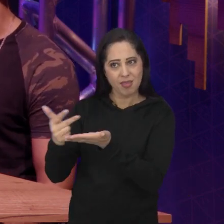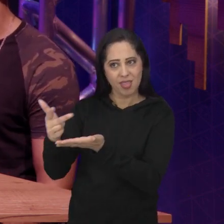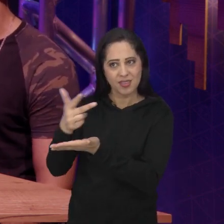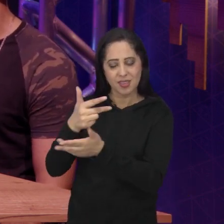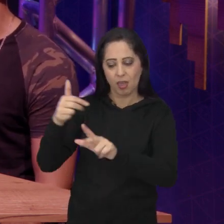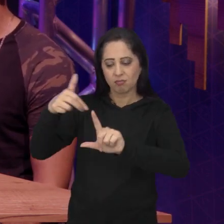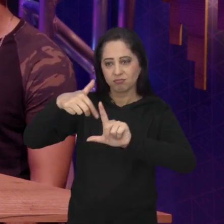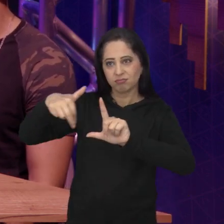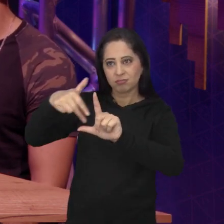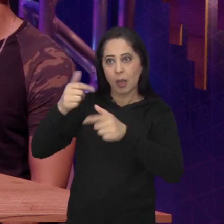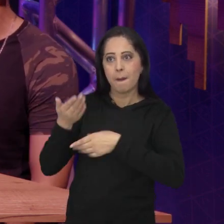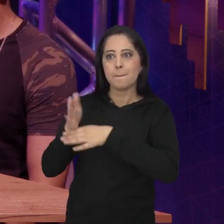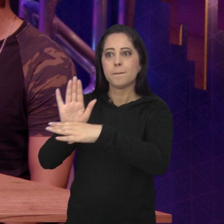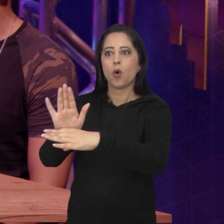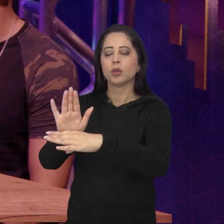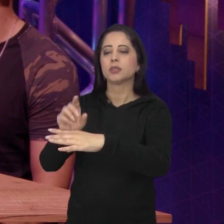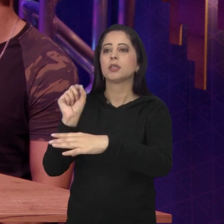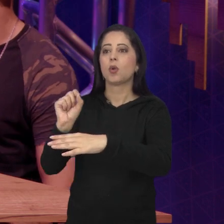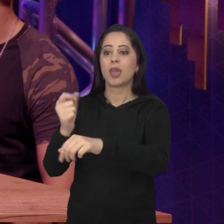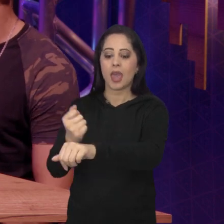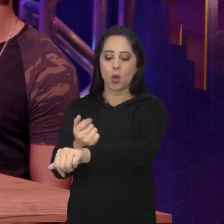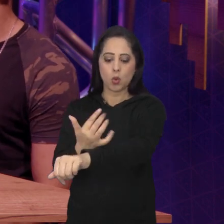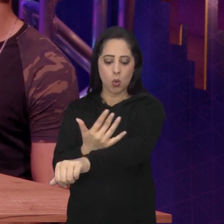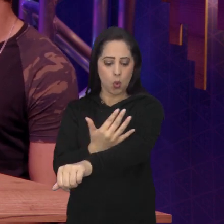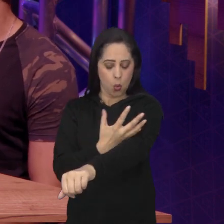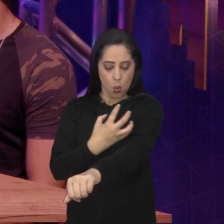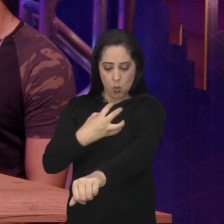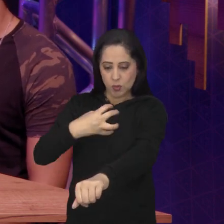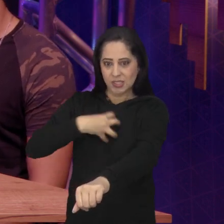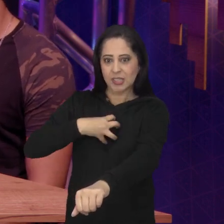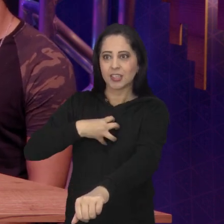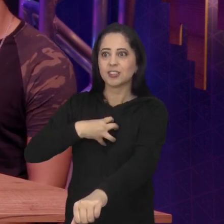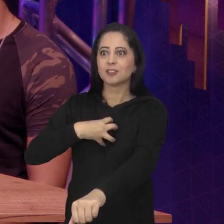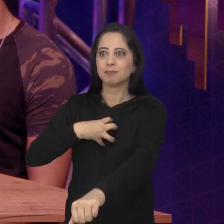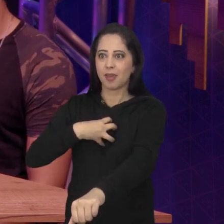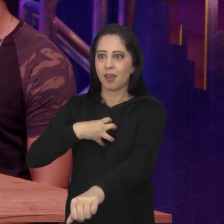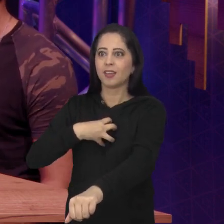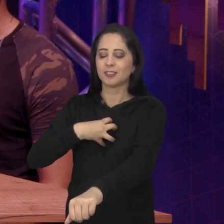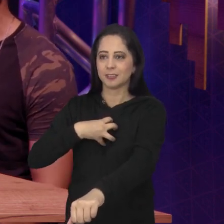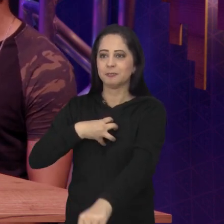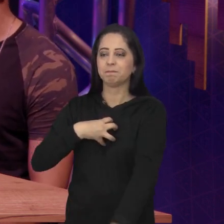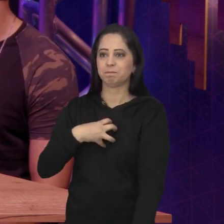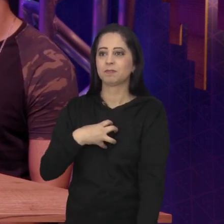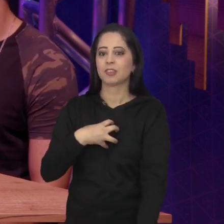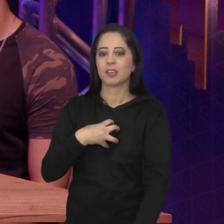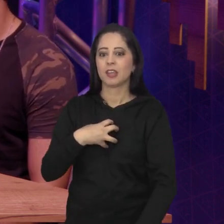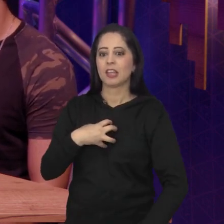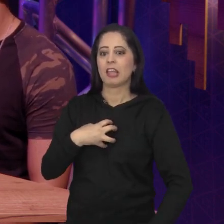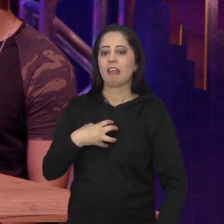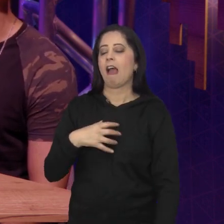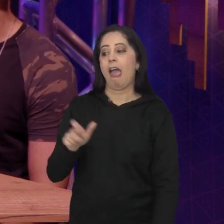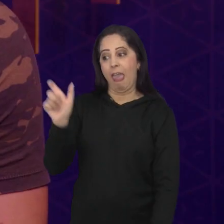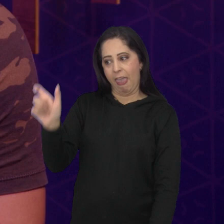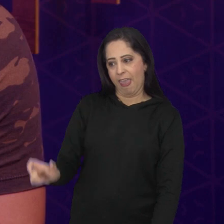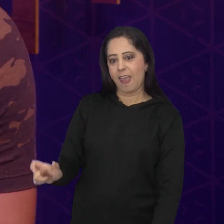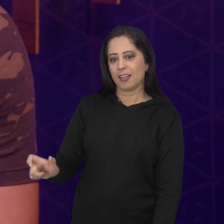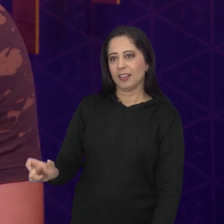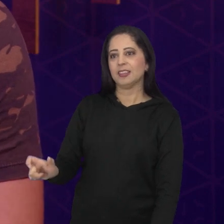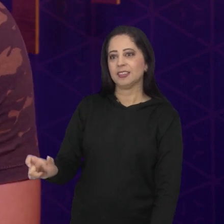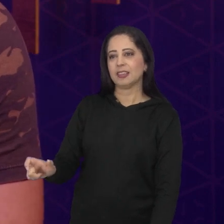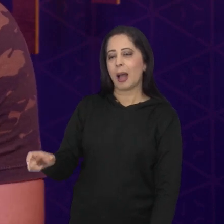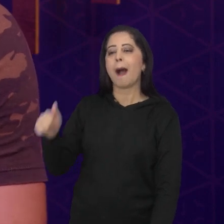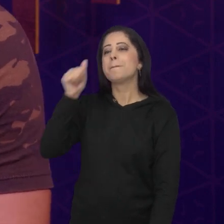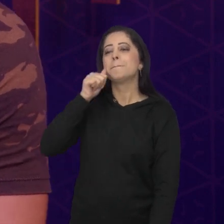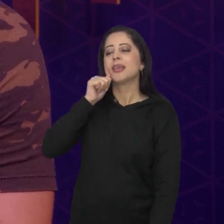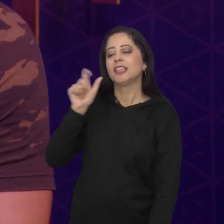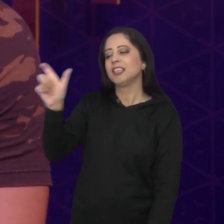mostra a relação entre os sentimentos, né? E no começo, né, da vida da